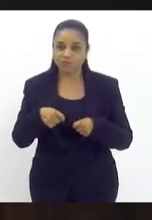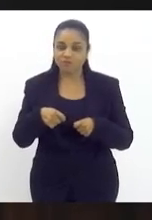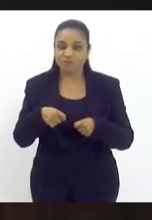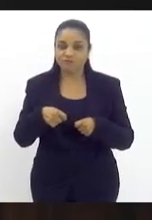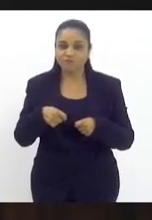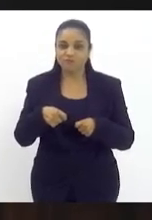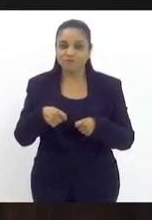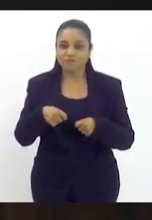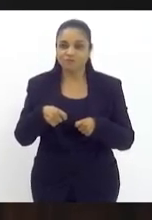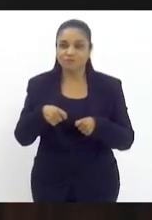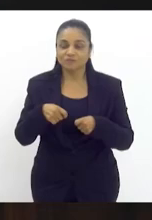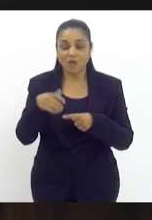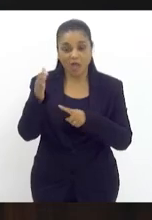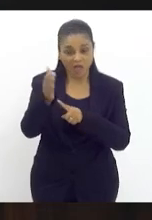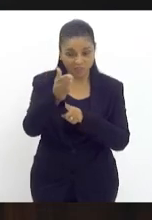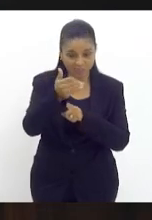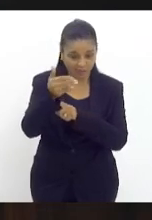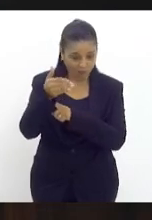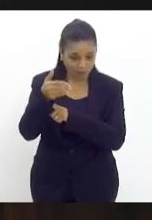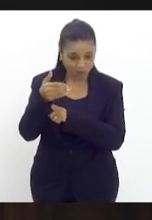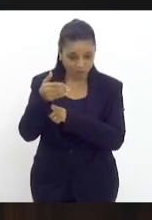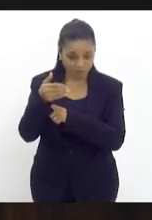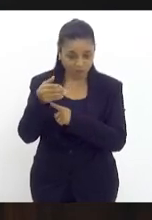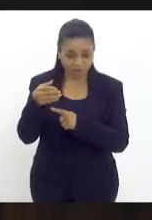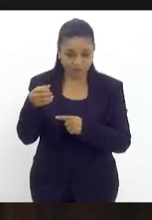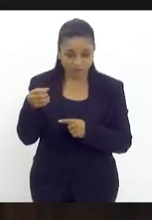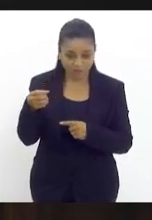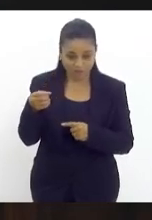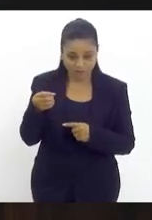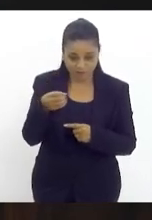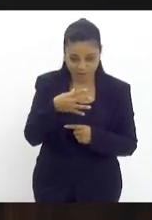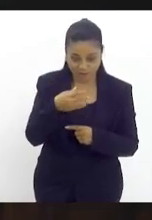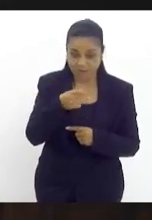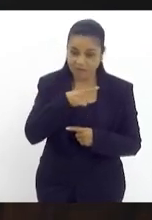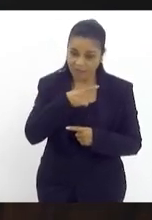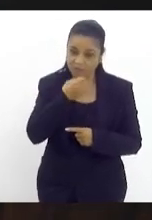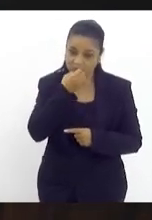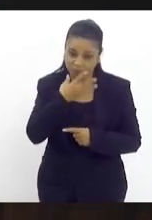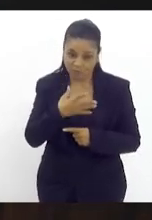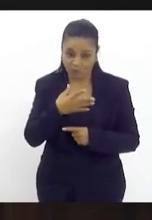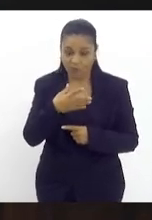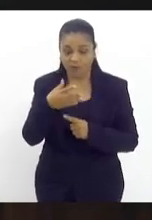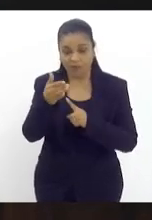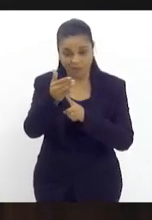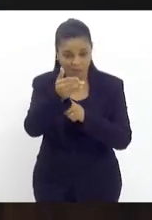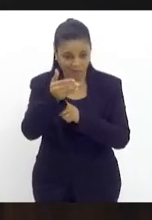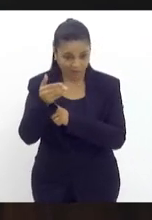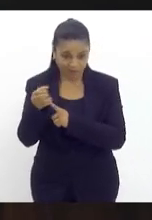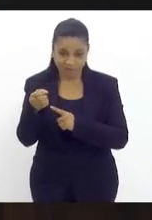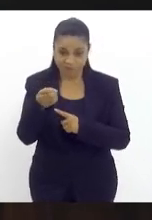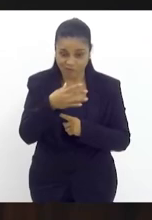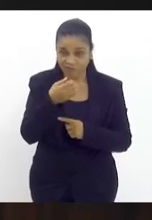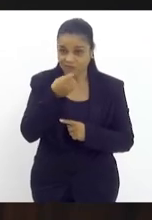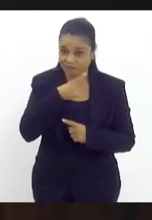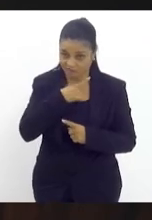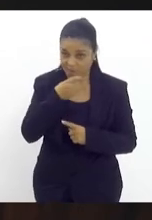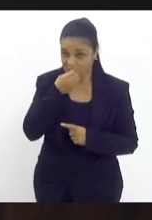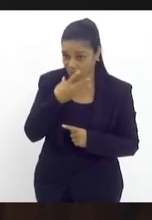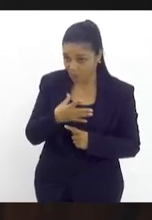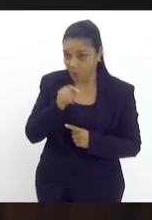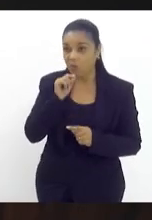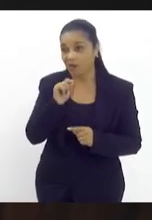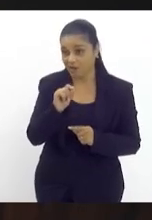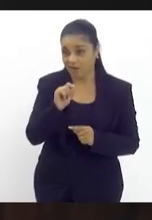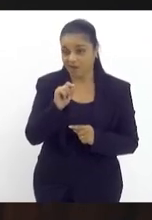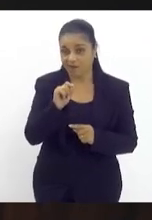aquilo que as novas tecnologias têm de bom. Bom, uma das coisas que as novas tecnologias têm de bom é